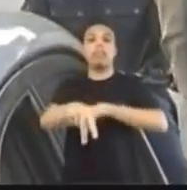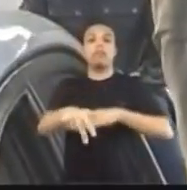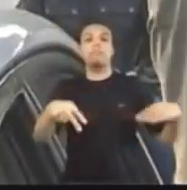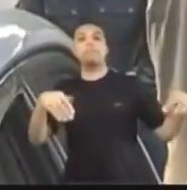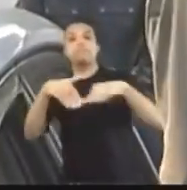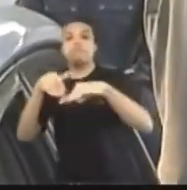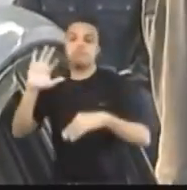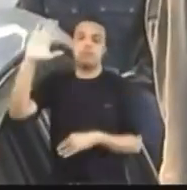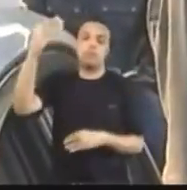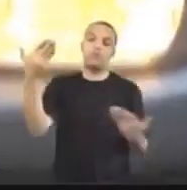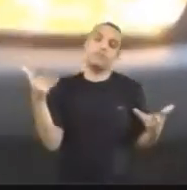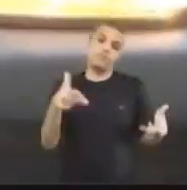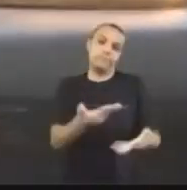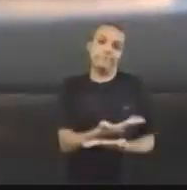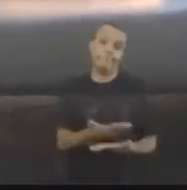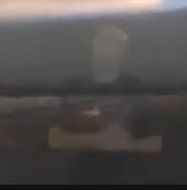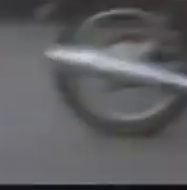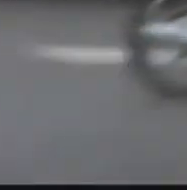acaba